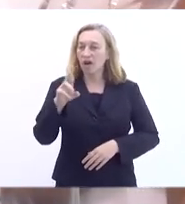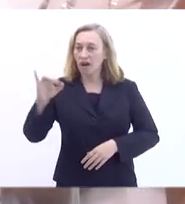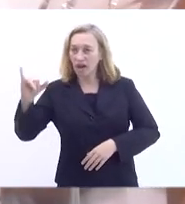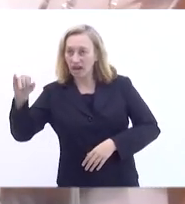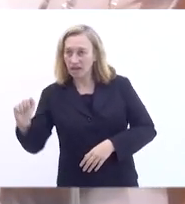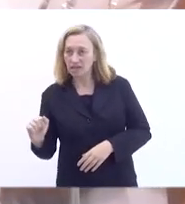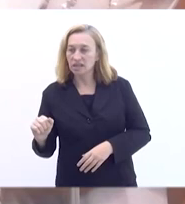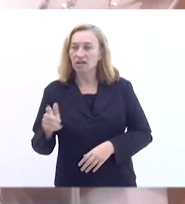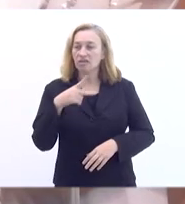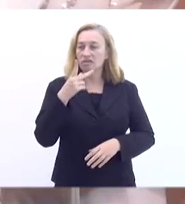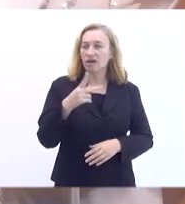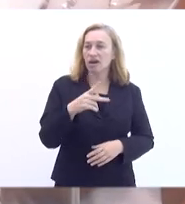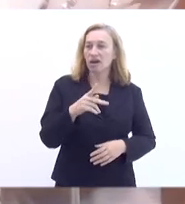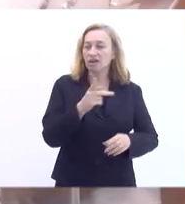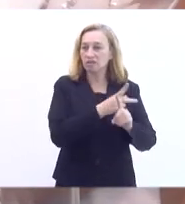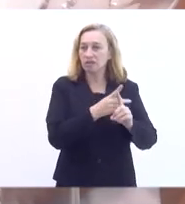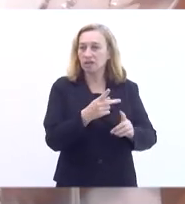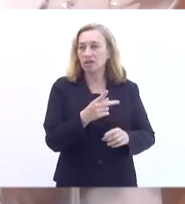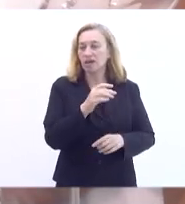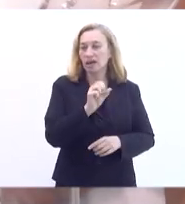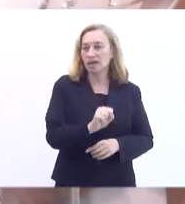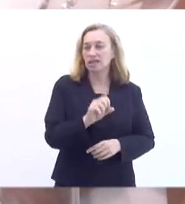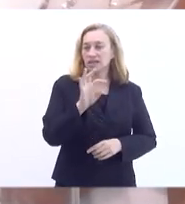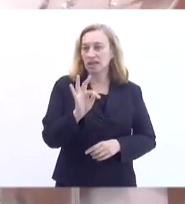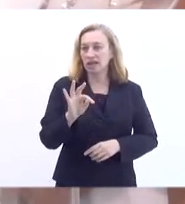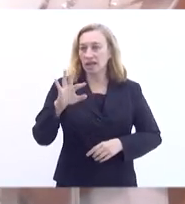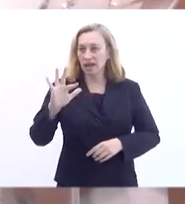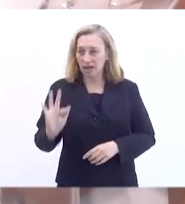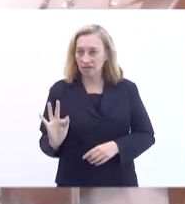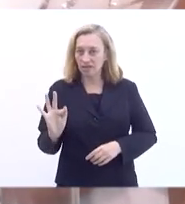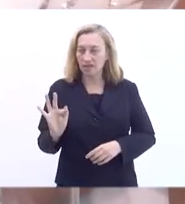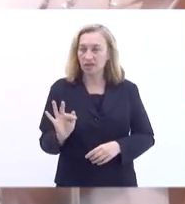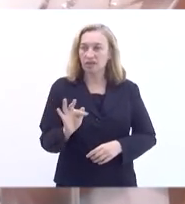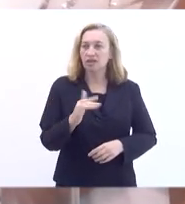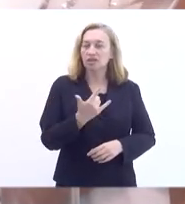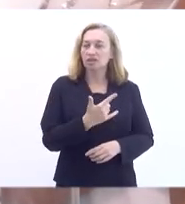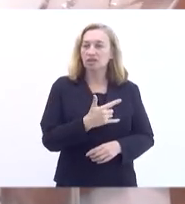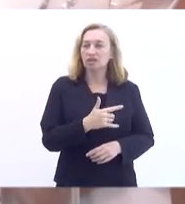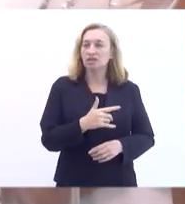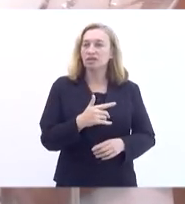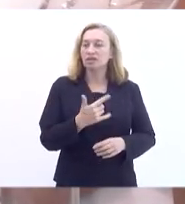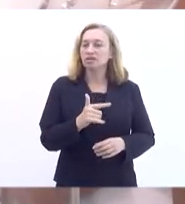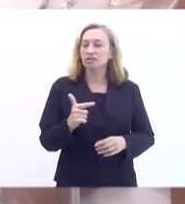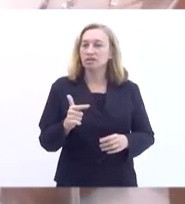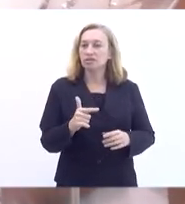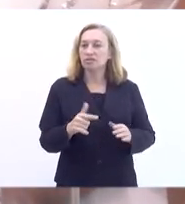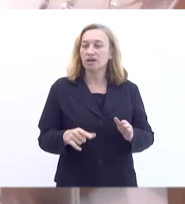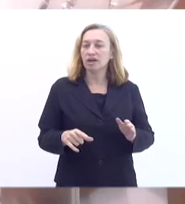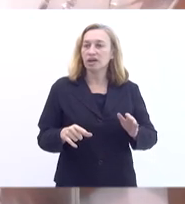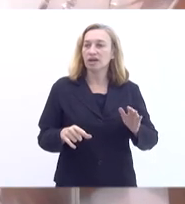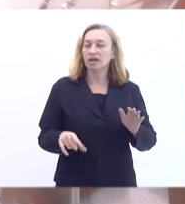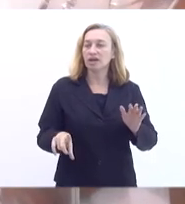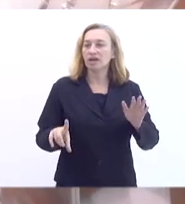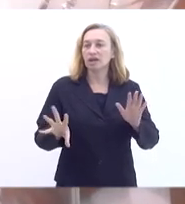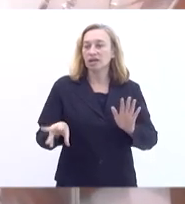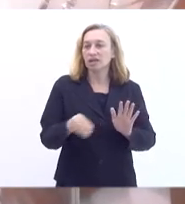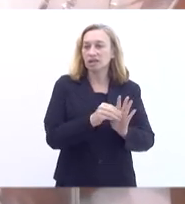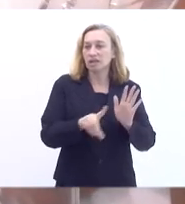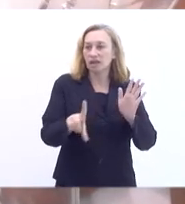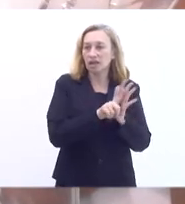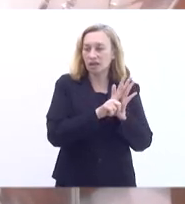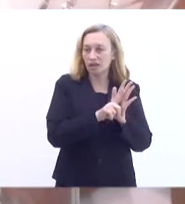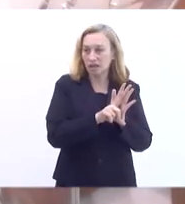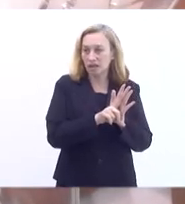sem previsão constituição constitucionalmente adequada instituída por lei não é legítima a